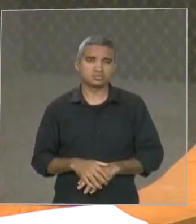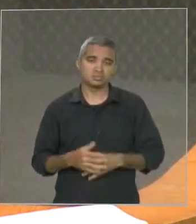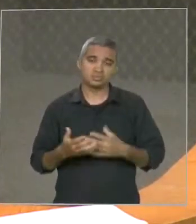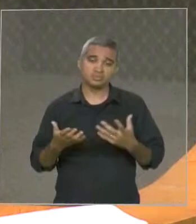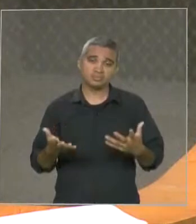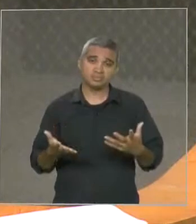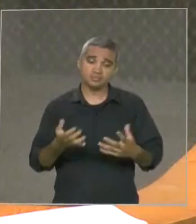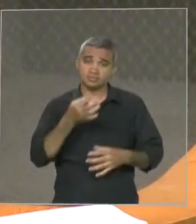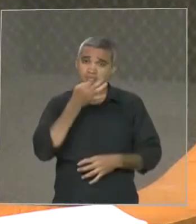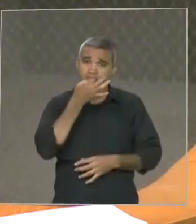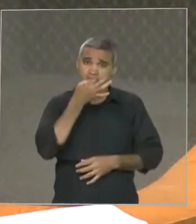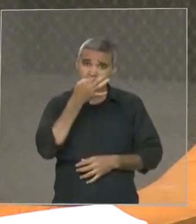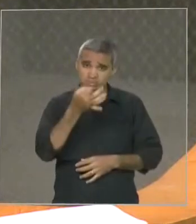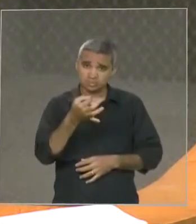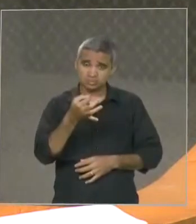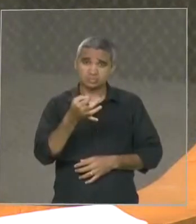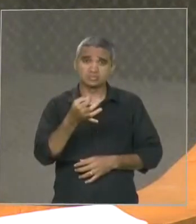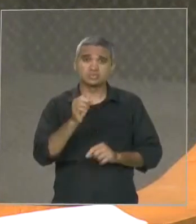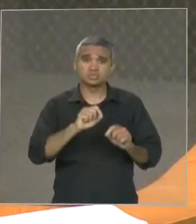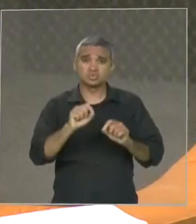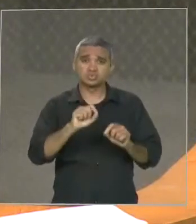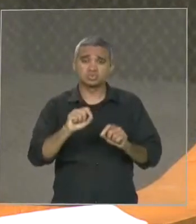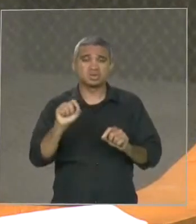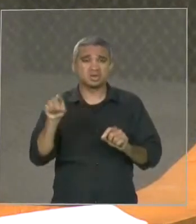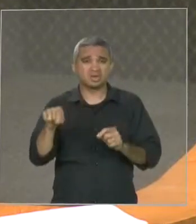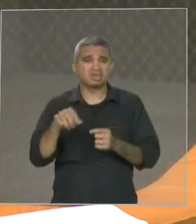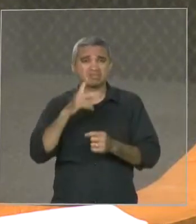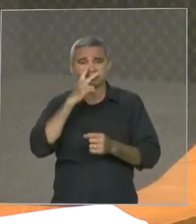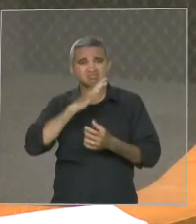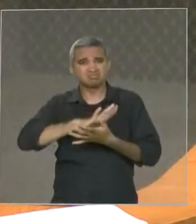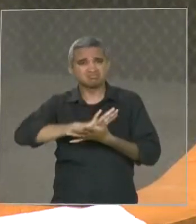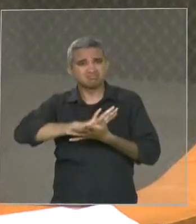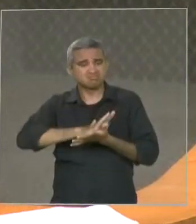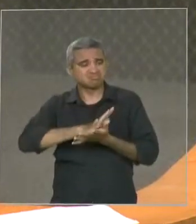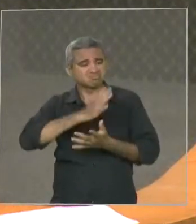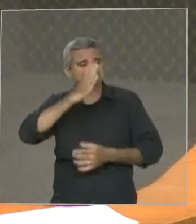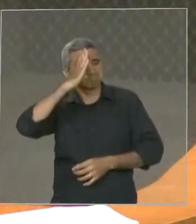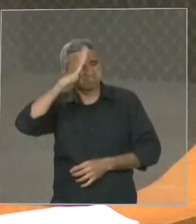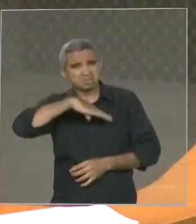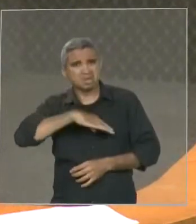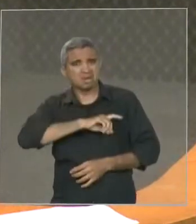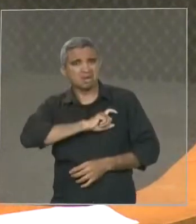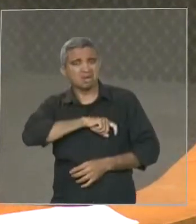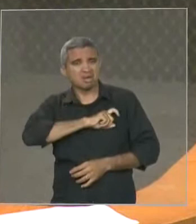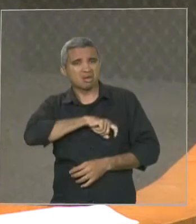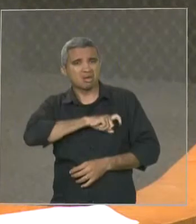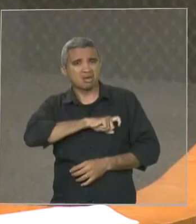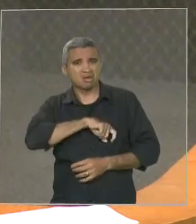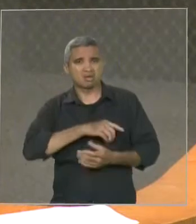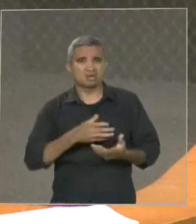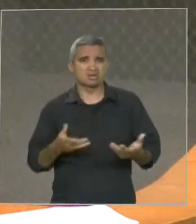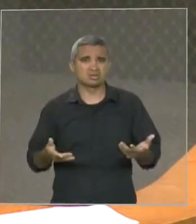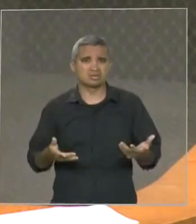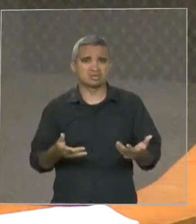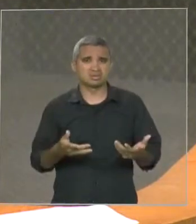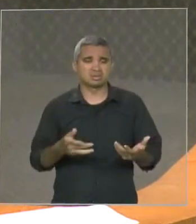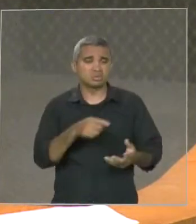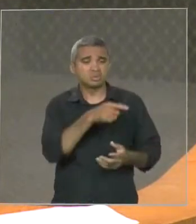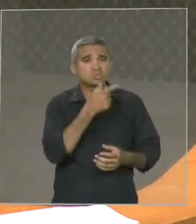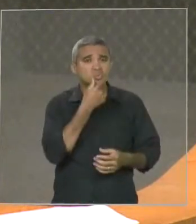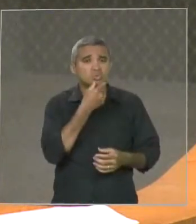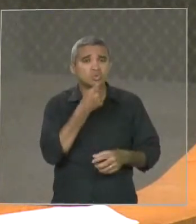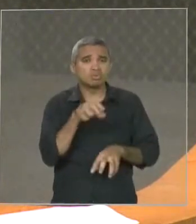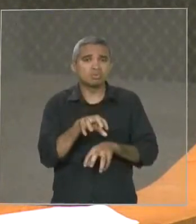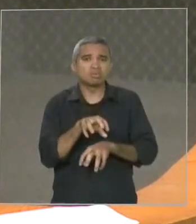acho que isso é mais do que bárbaro. Eu acho que nós não podemos mais aceitar. Ele convulsionou, ele só